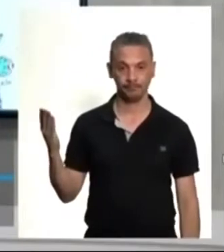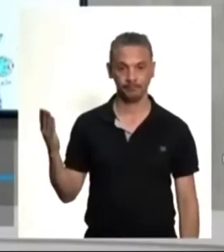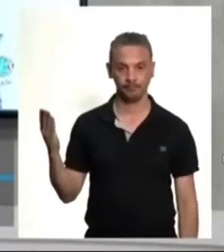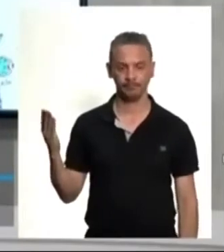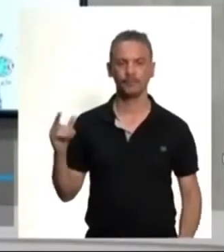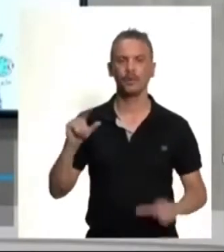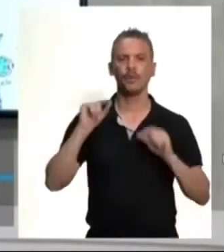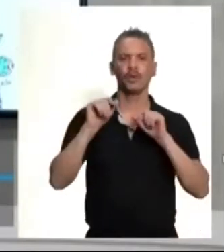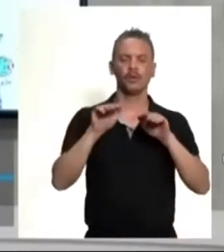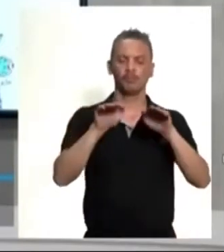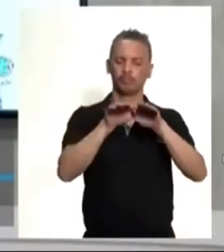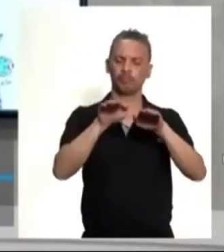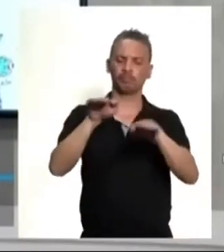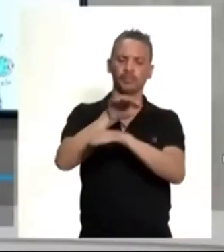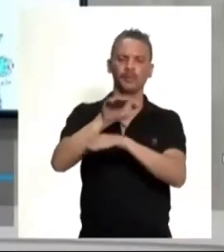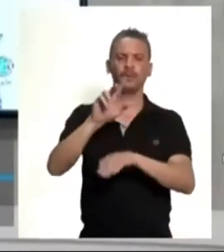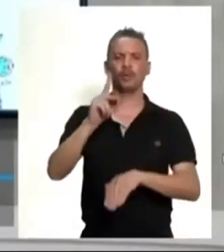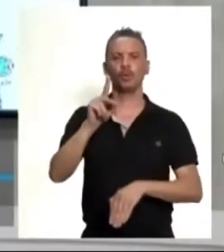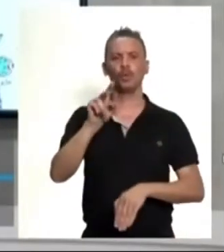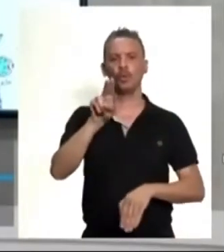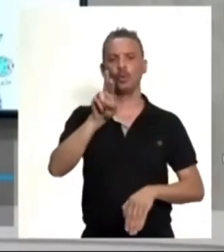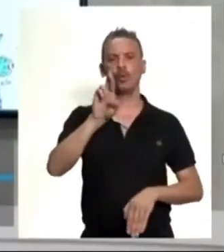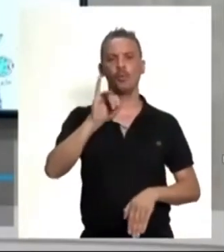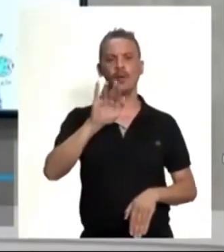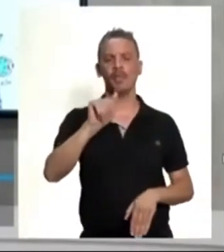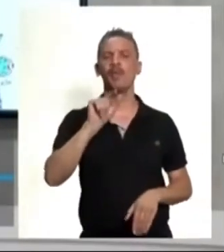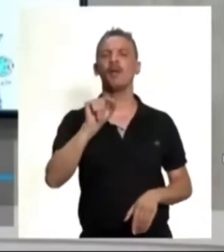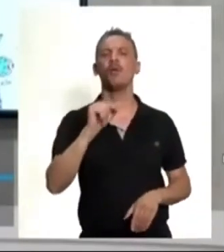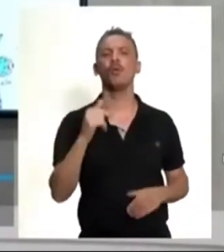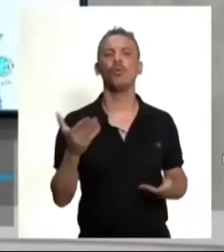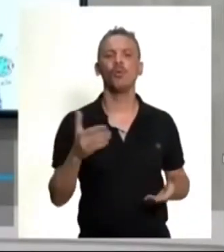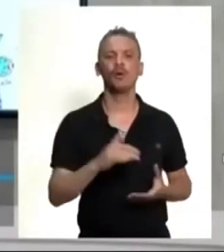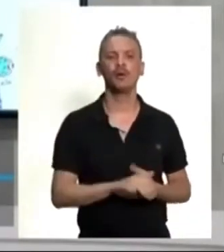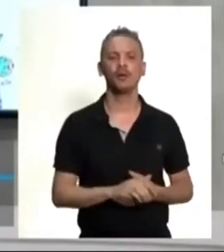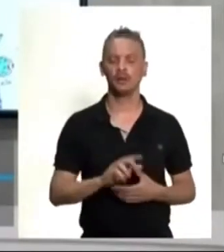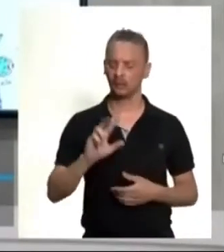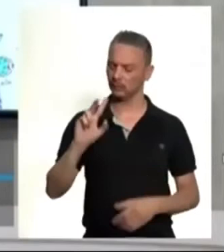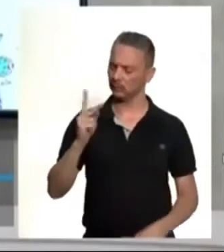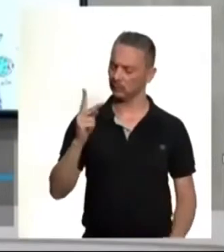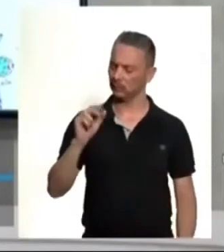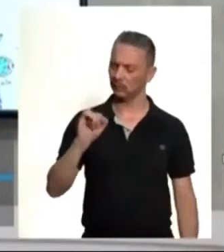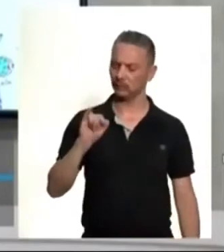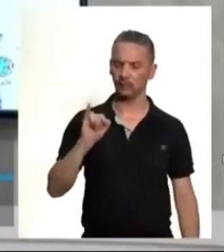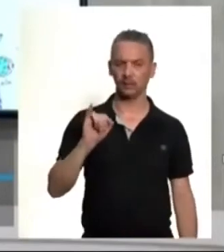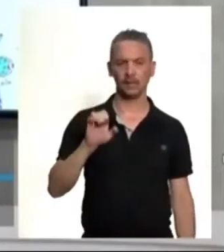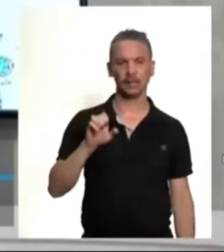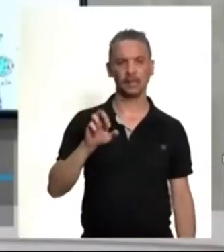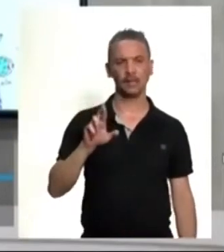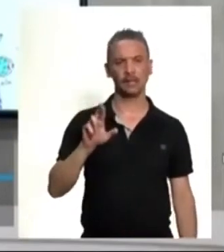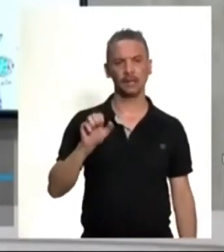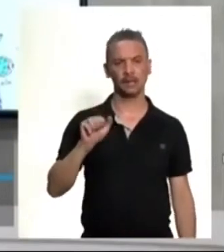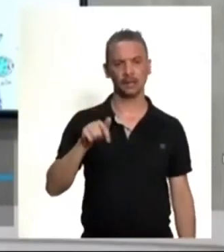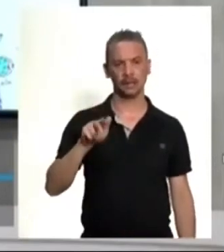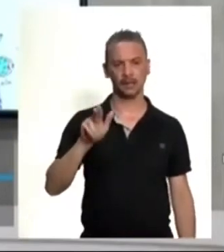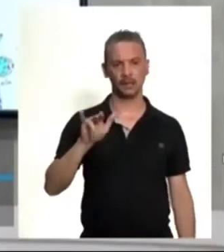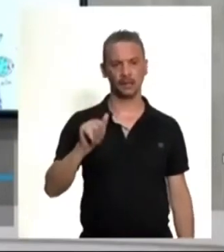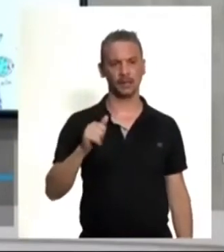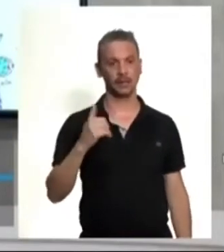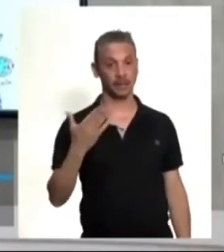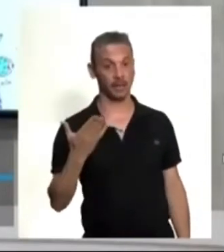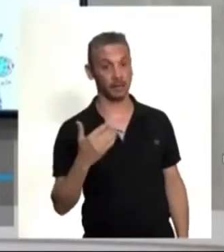gente chama de hierarquia? Se eu perguntar para você o que é hierarquia, pensa aí e responda. O que é hierarquia? Bom,